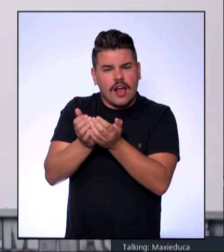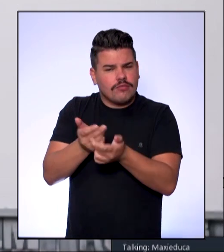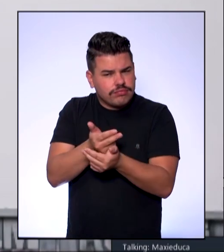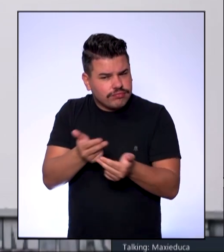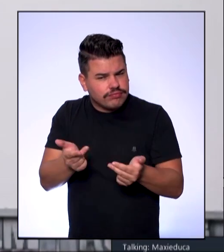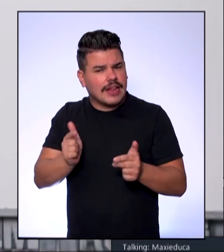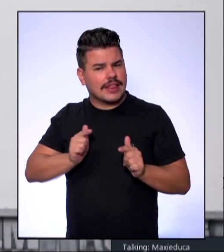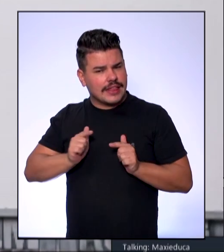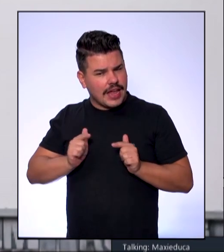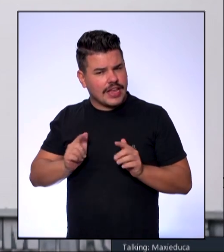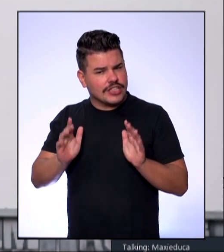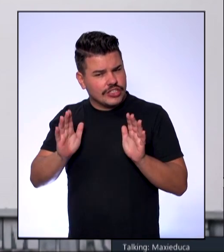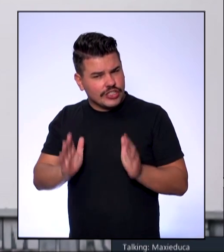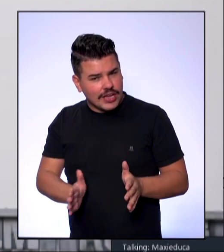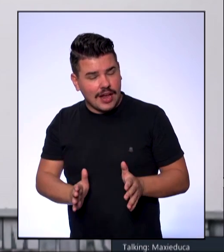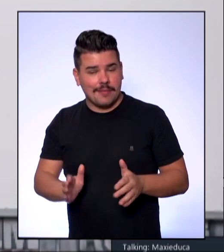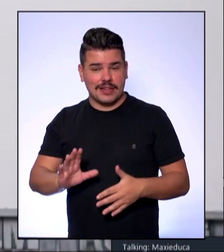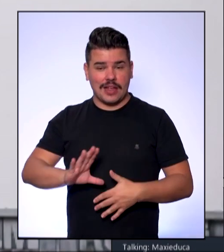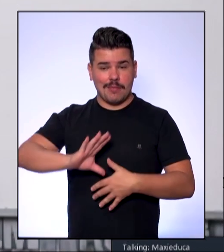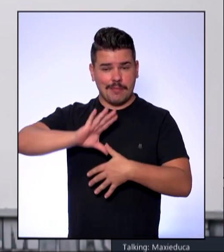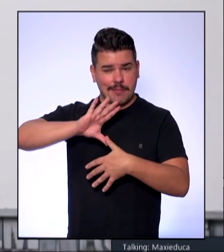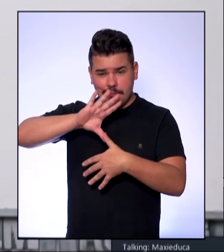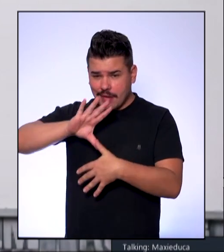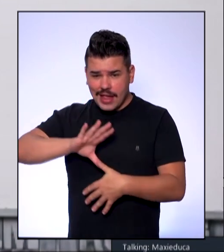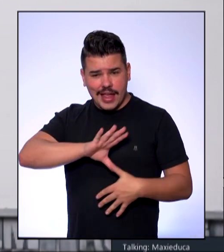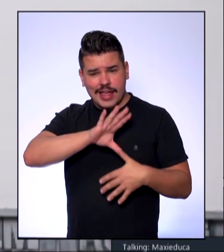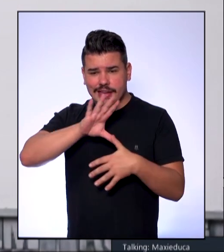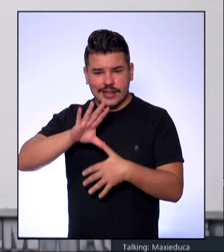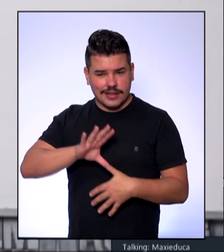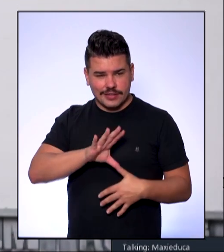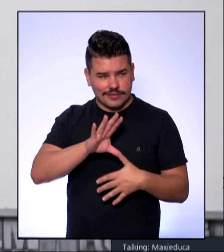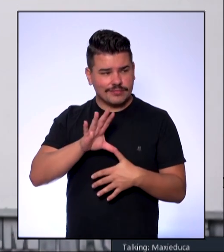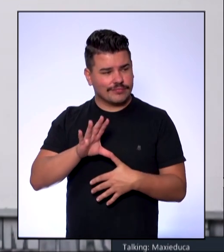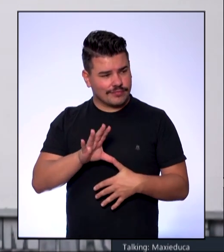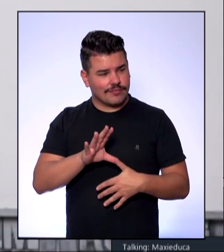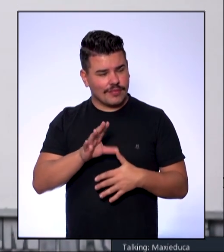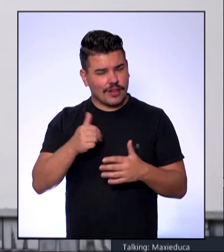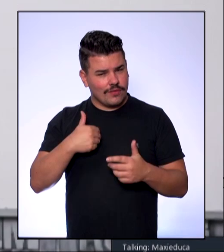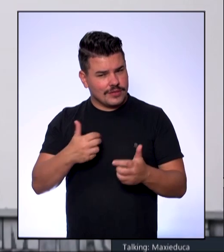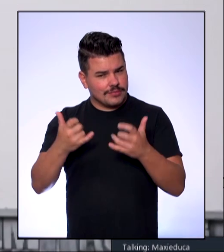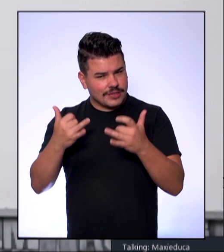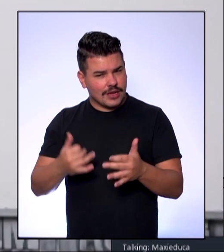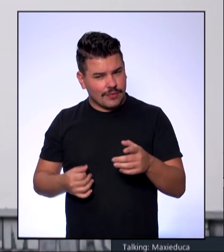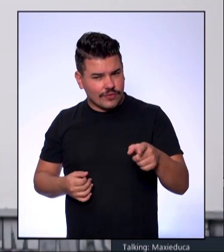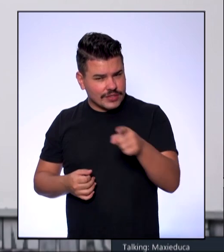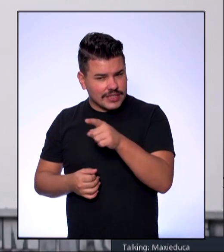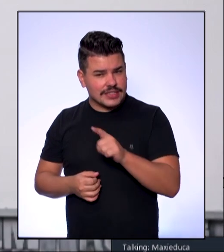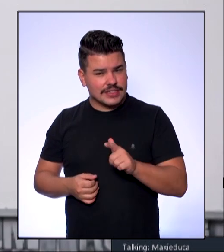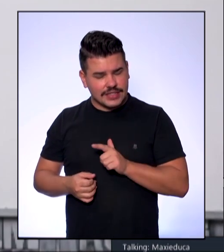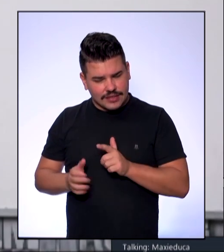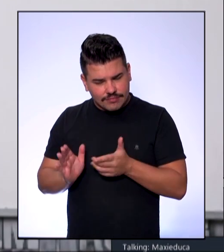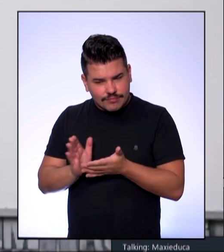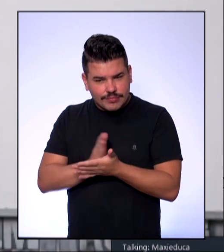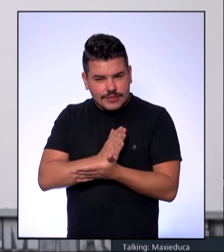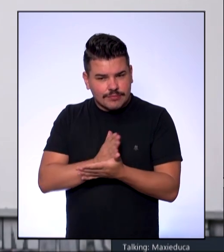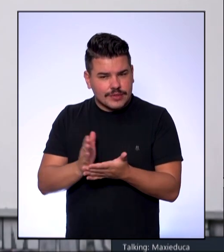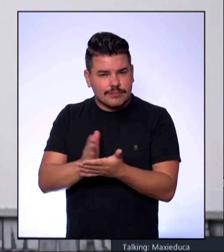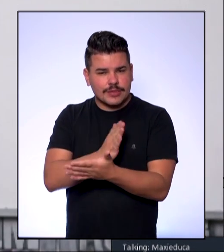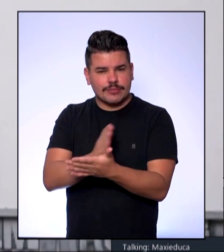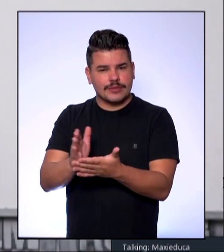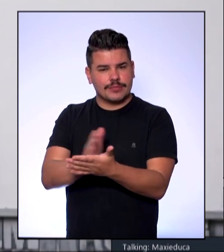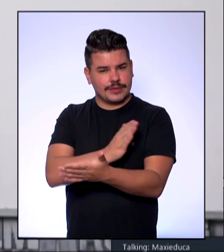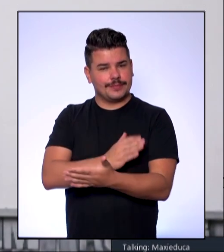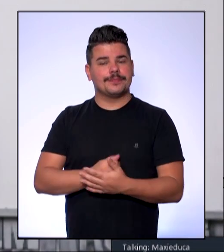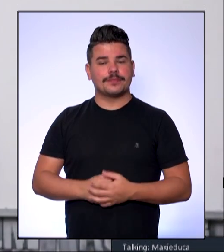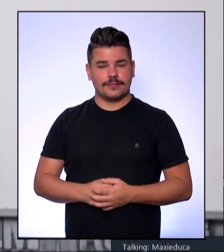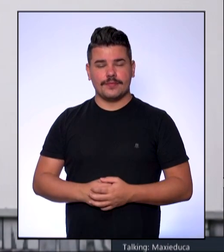no restante da América, em especial, vou destacar para você aqui a porção da América,